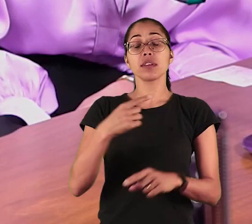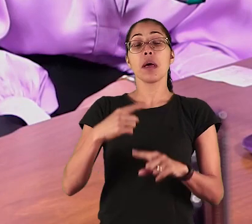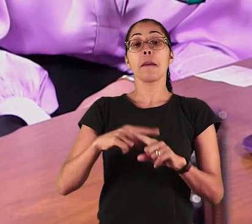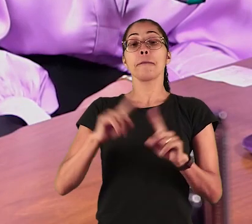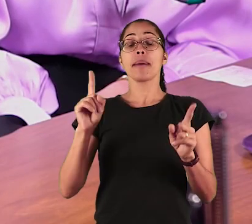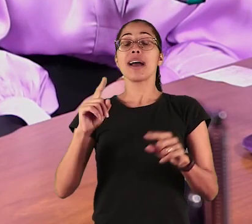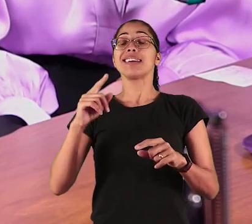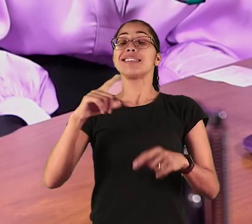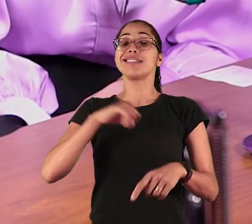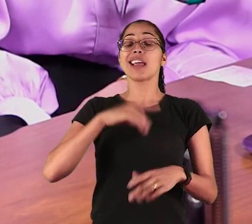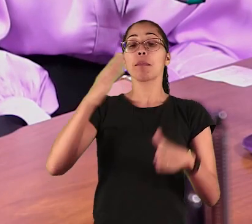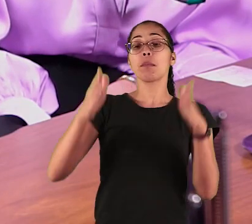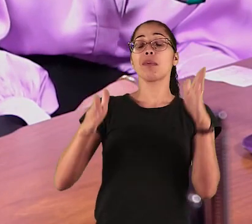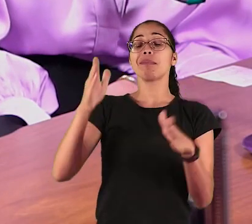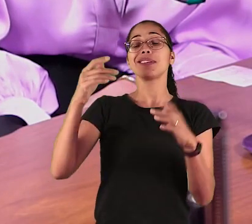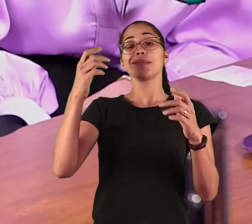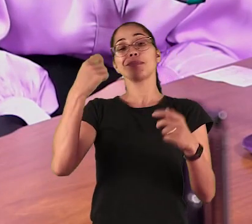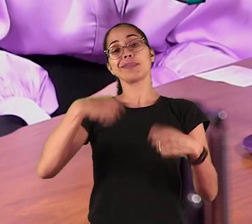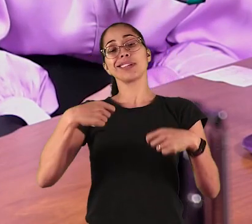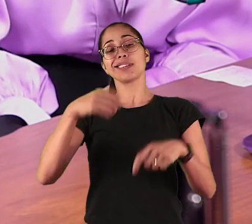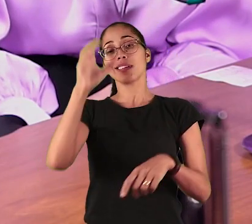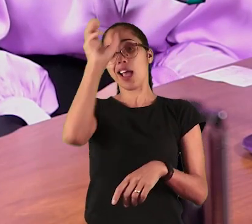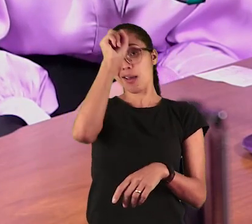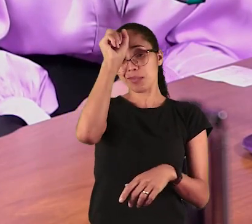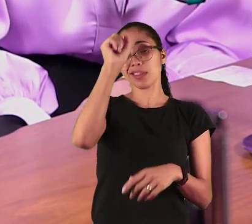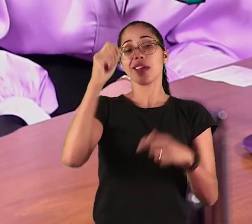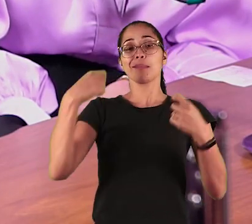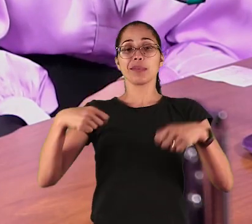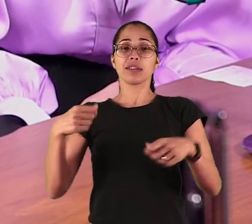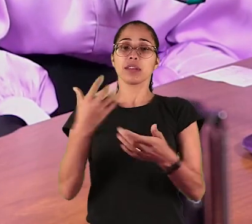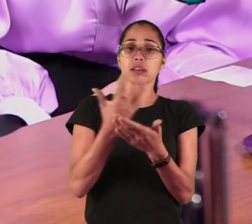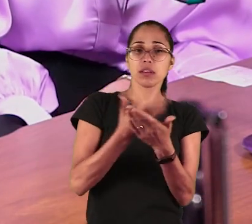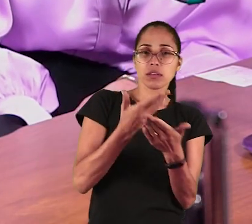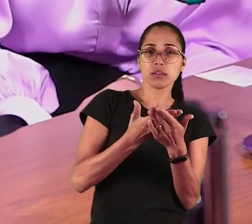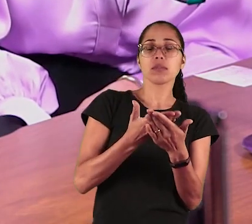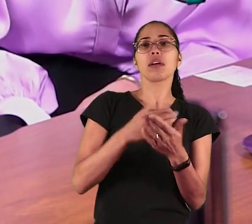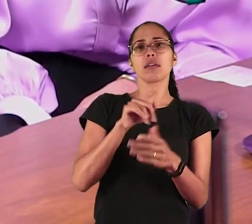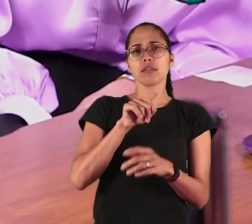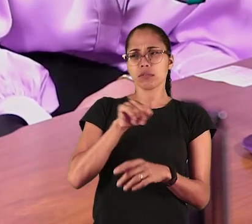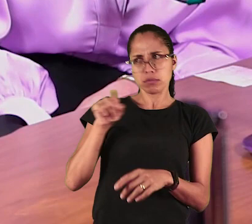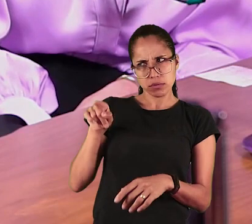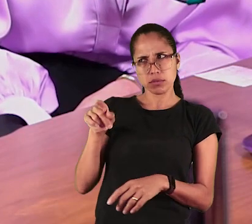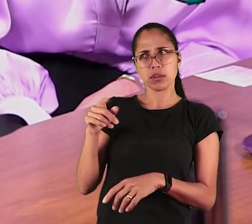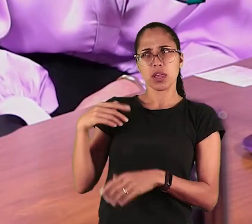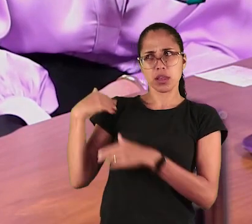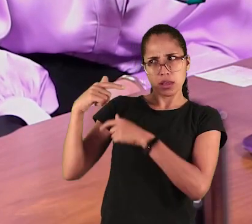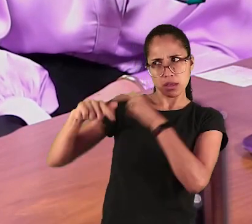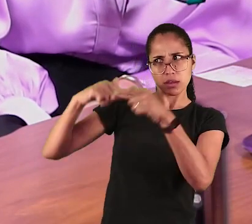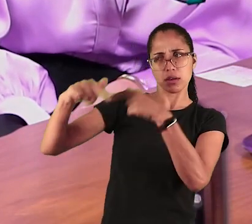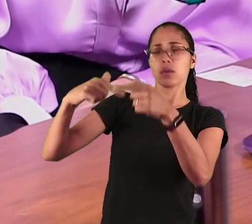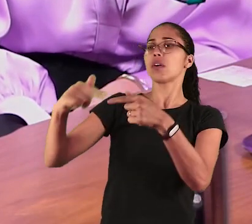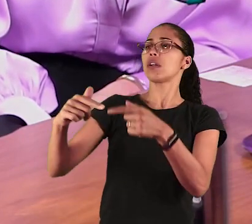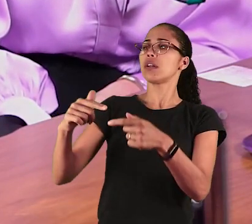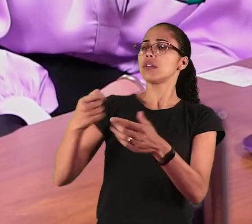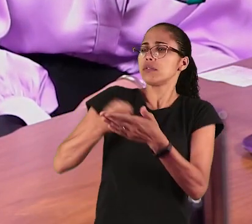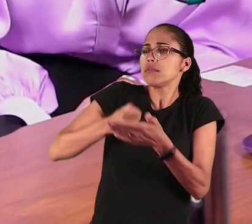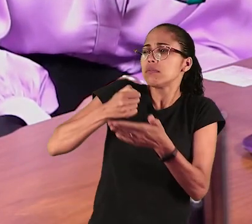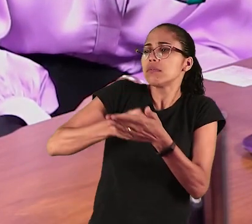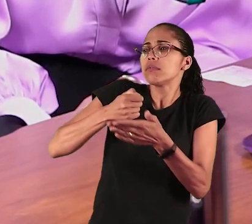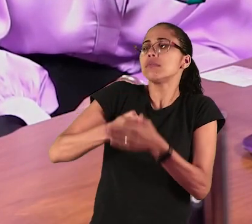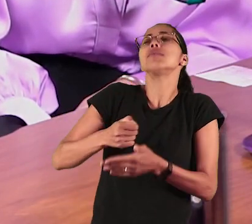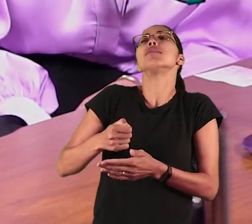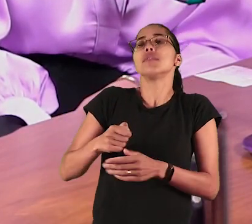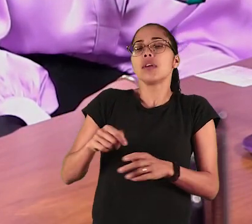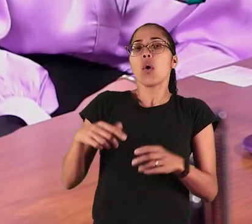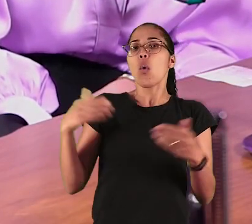momentos em que a gente tem que aprender a gente tem que estudar eu acho que isso foi determinante na carreira de vocês também essa resiliência e